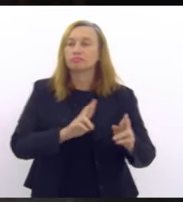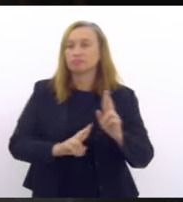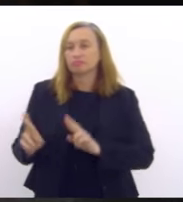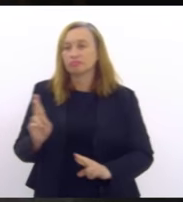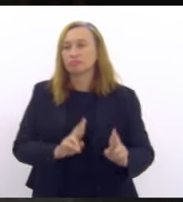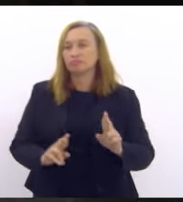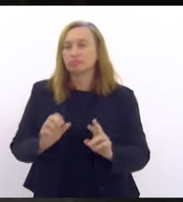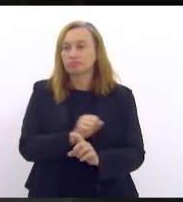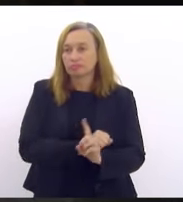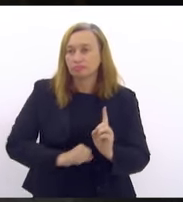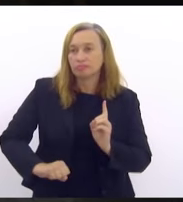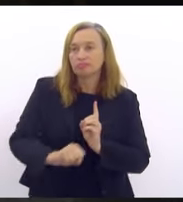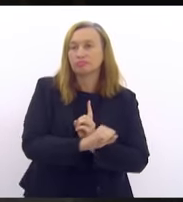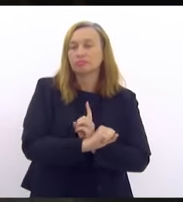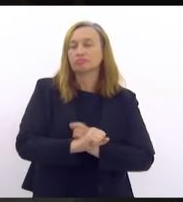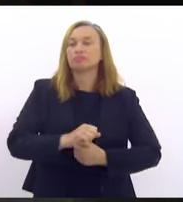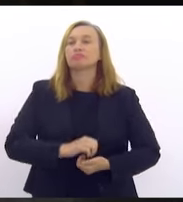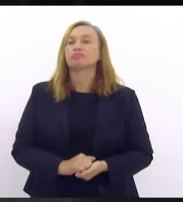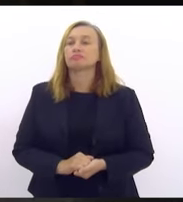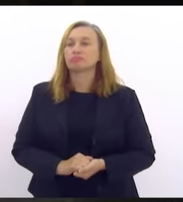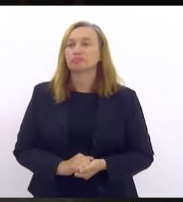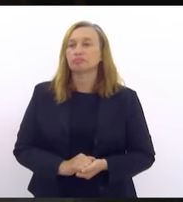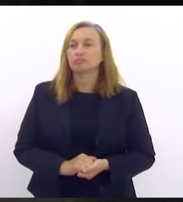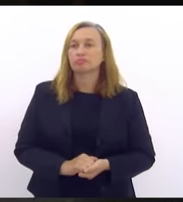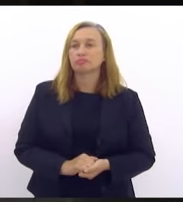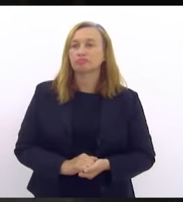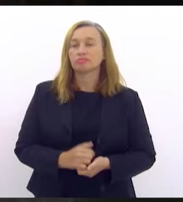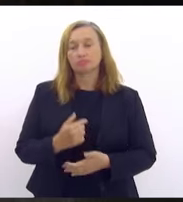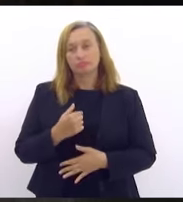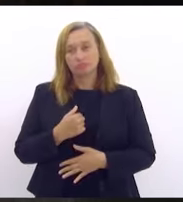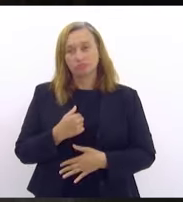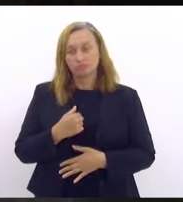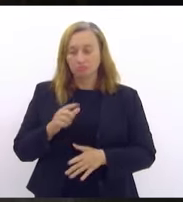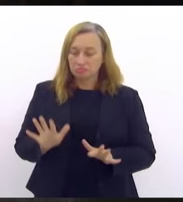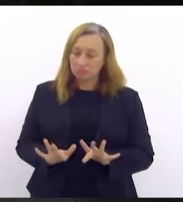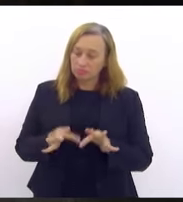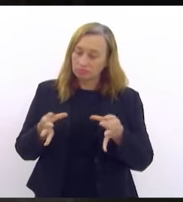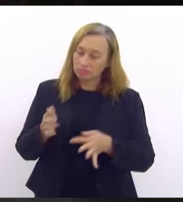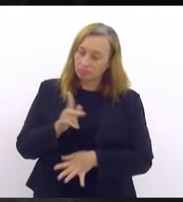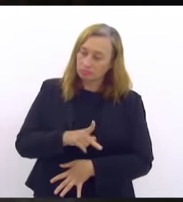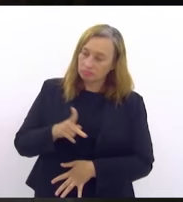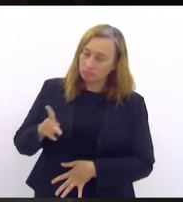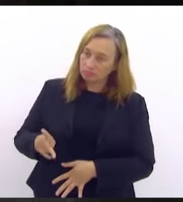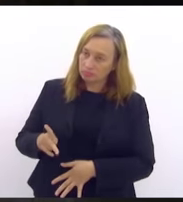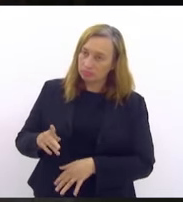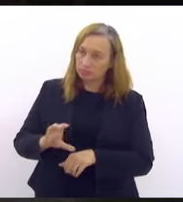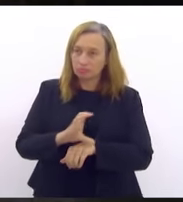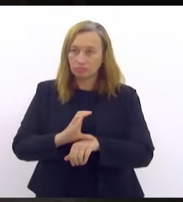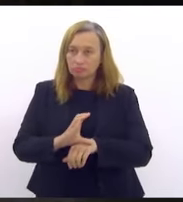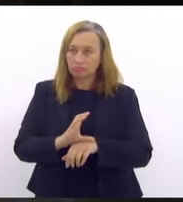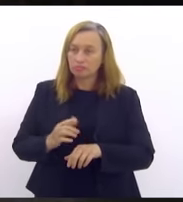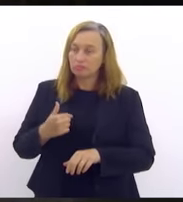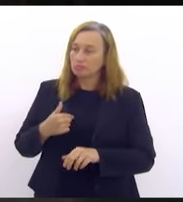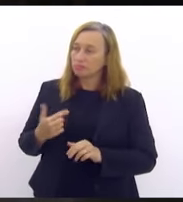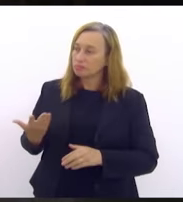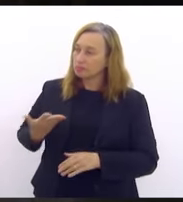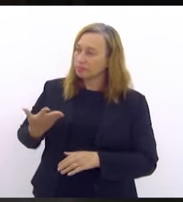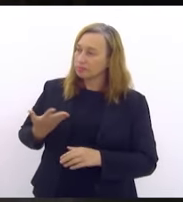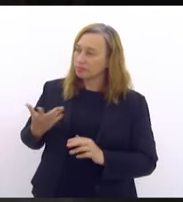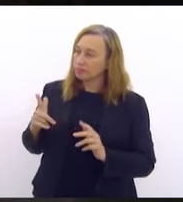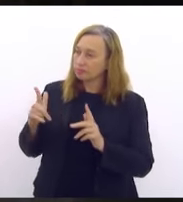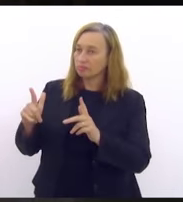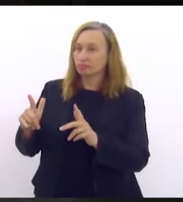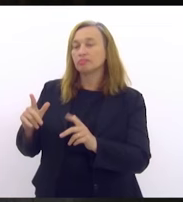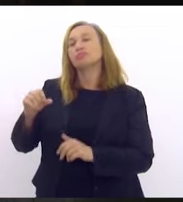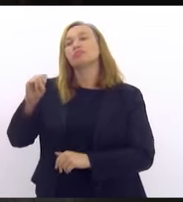sociais não à toa eu singelo professor de direito constitucional me tornei colega no mesmo departamento do professor